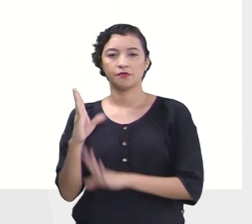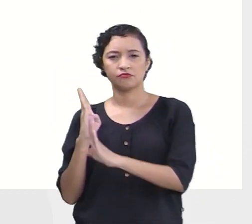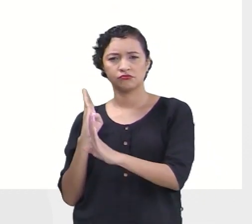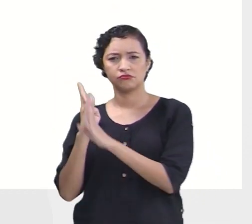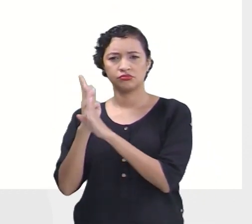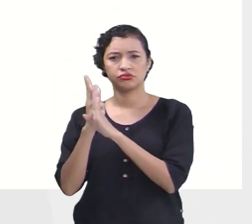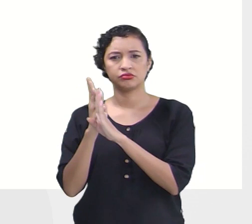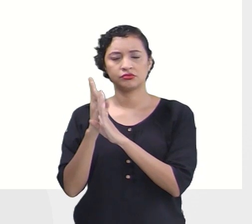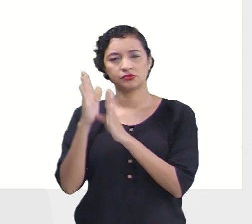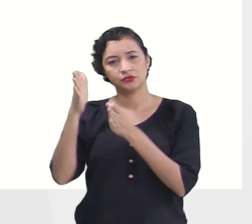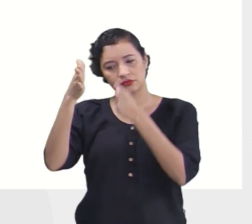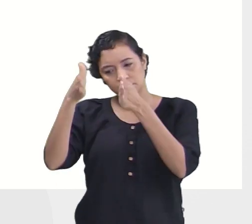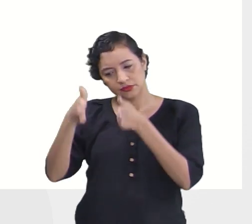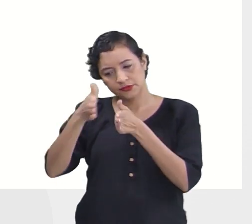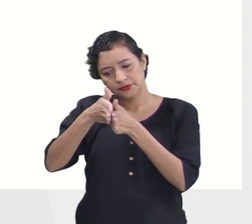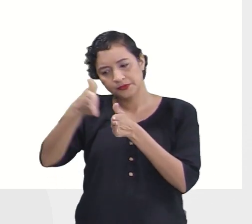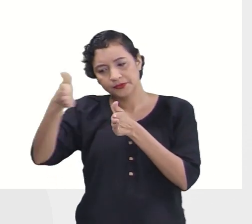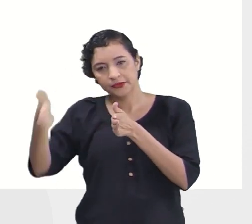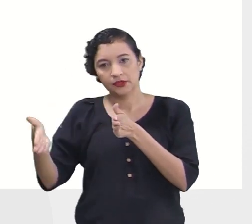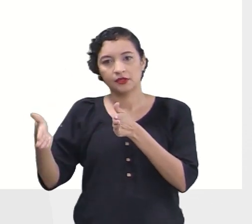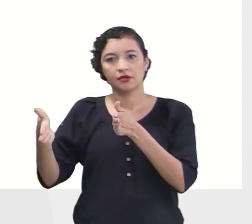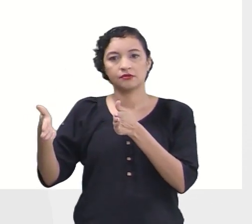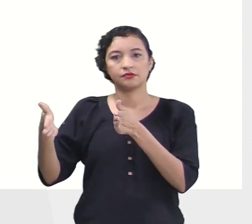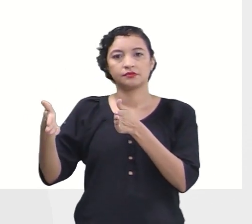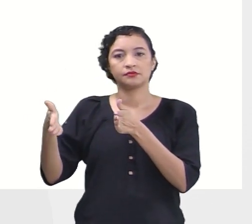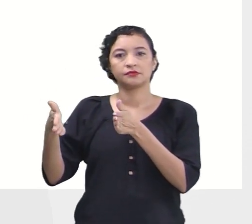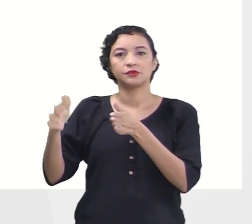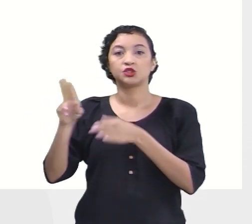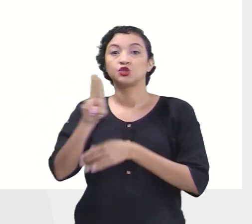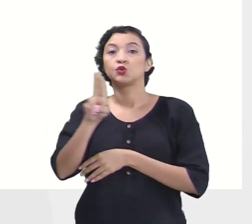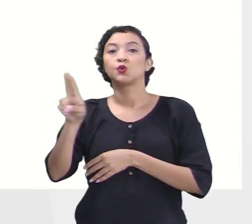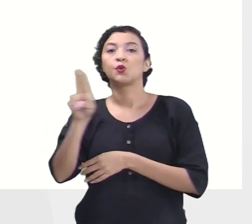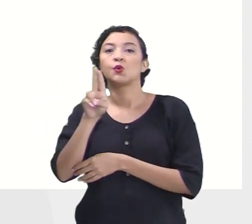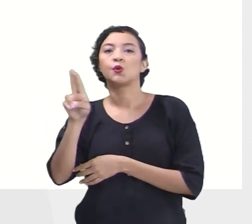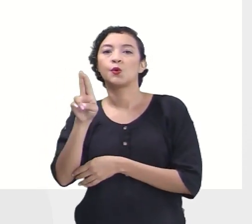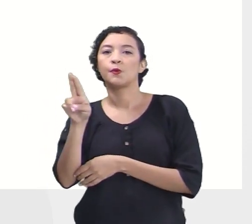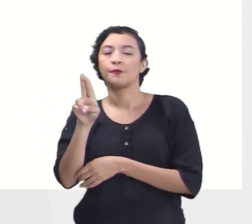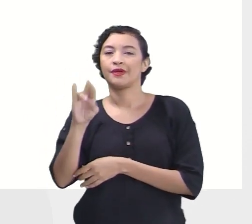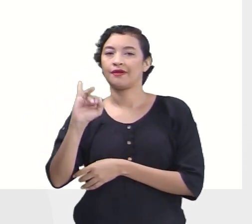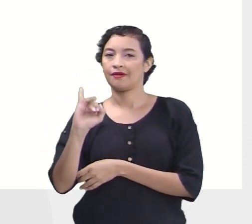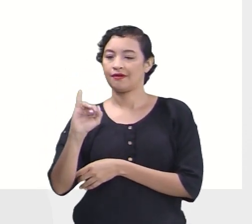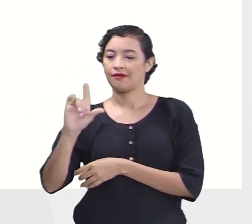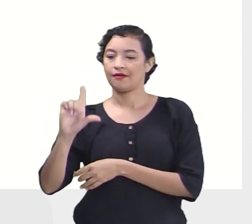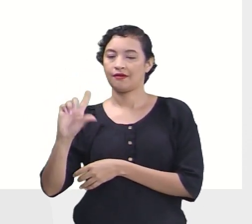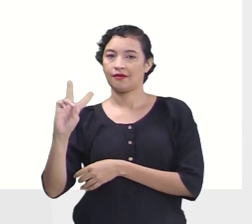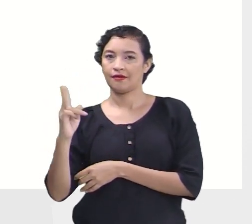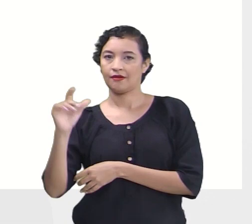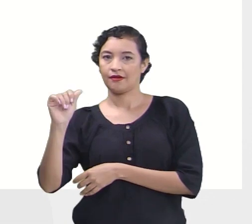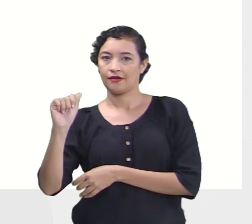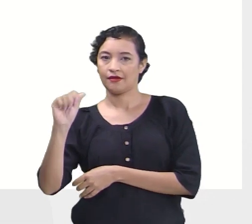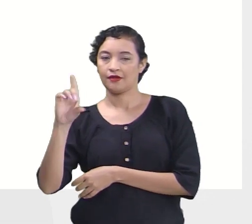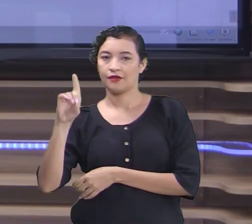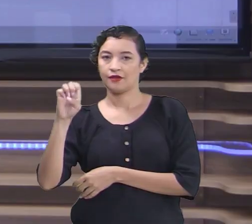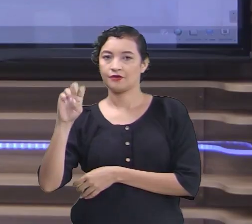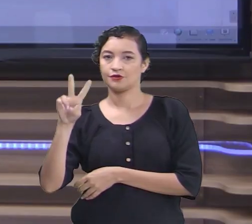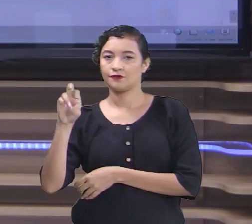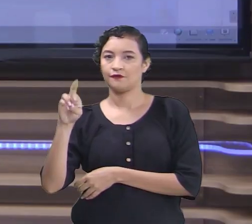que pertencia a eles, onde eles chamaram de Ilha de Vera Cruz. Agora, olha para mim de